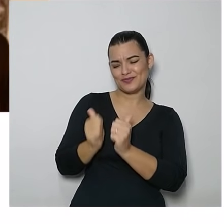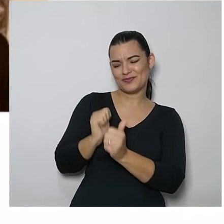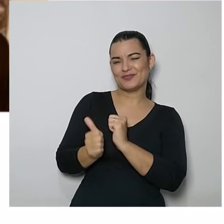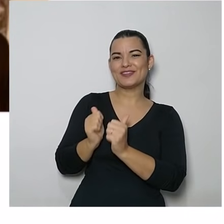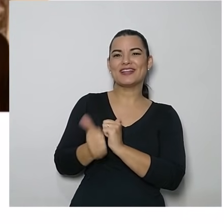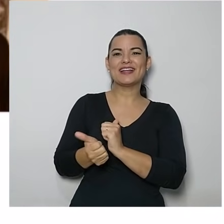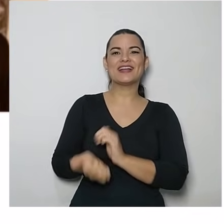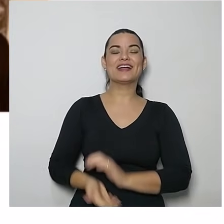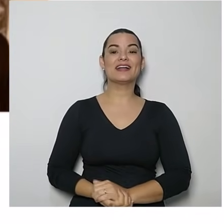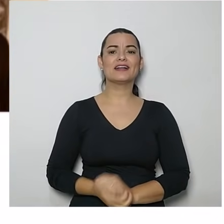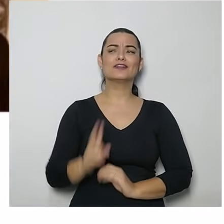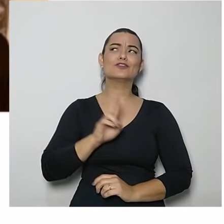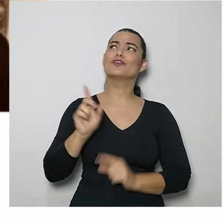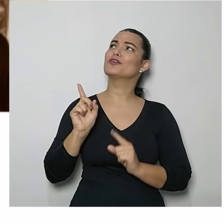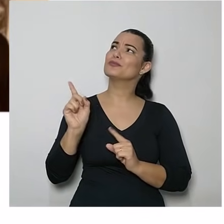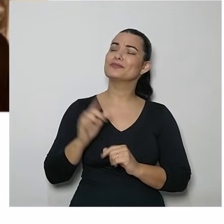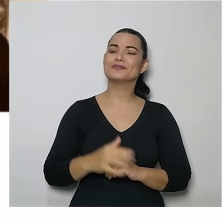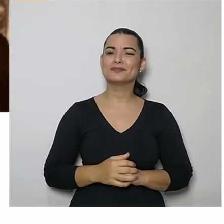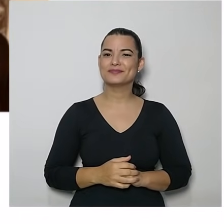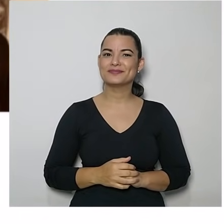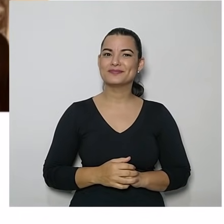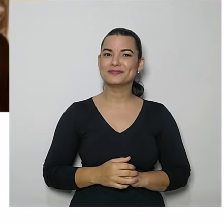Futebol. E o nome dessa?